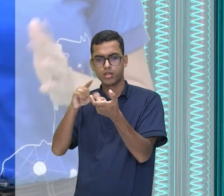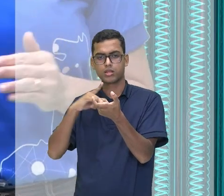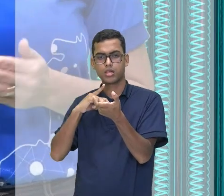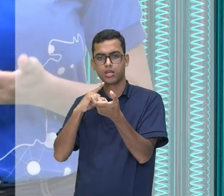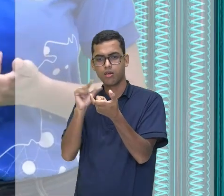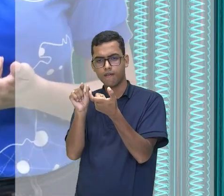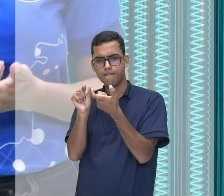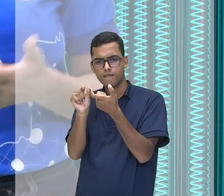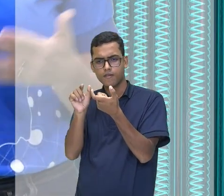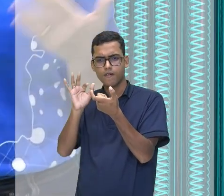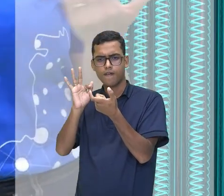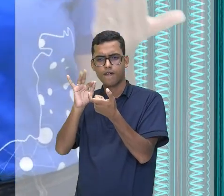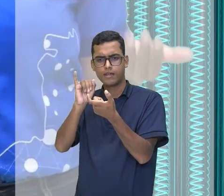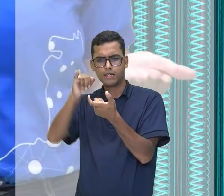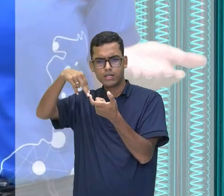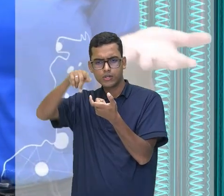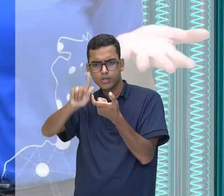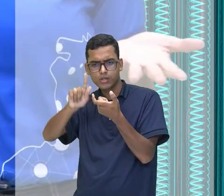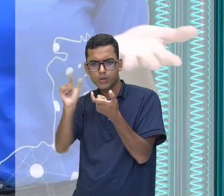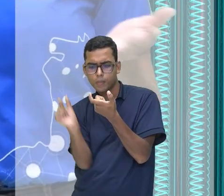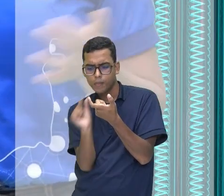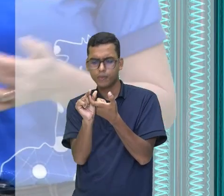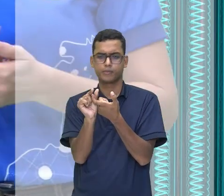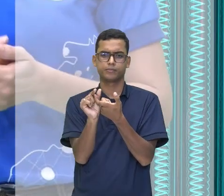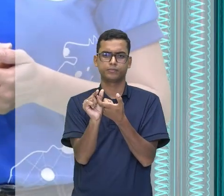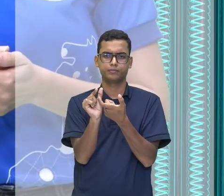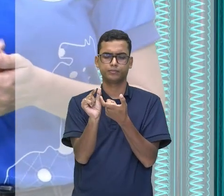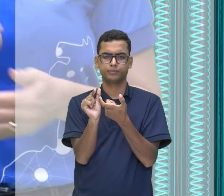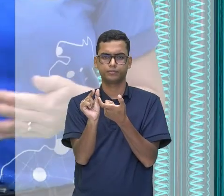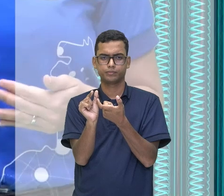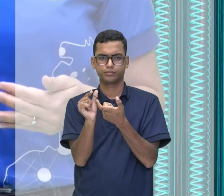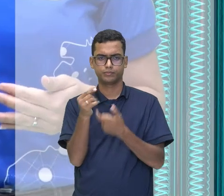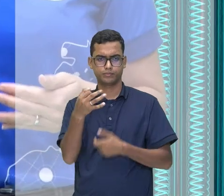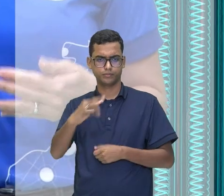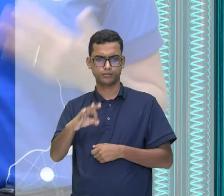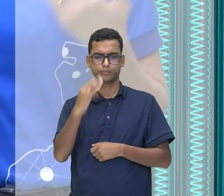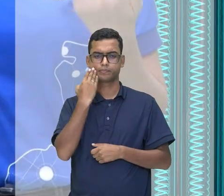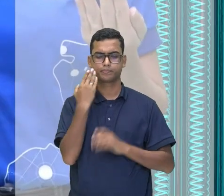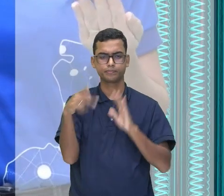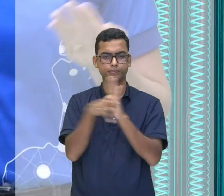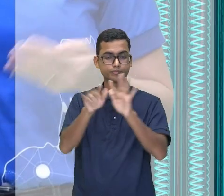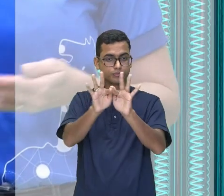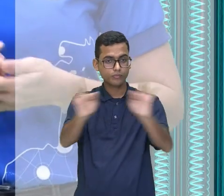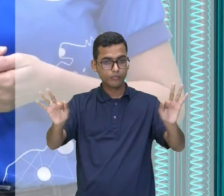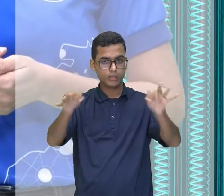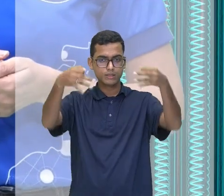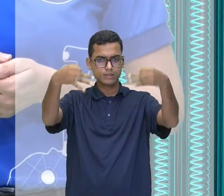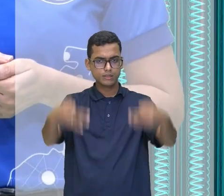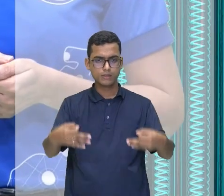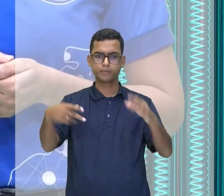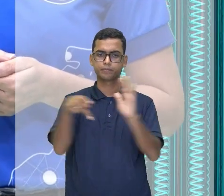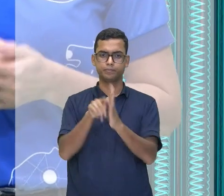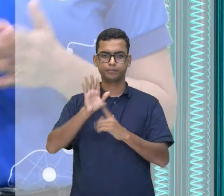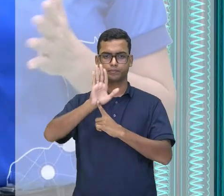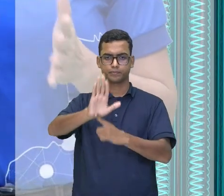esses são os elementos para a gente formar uma frase na forma afirmativa do past continuous ou past